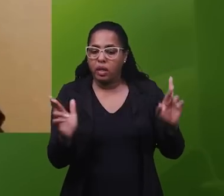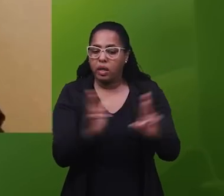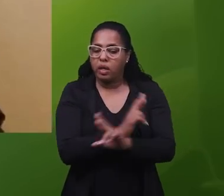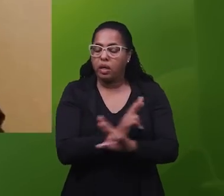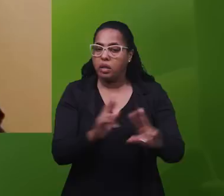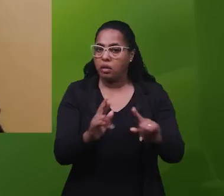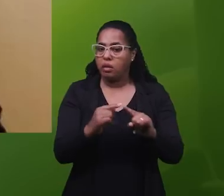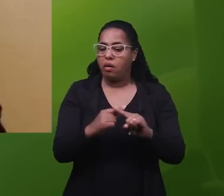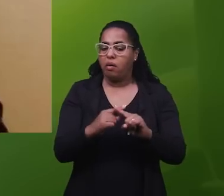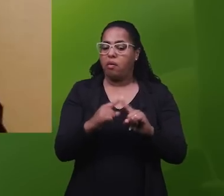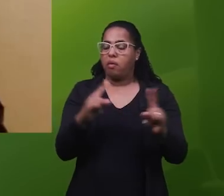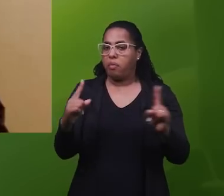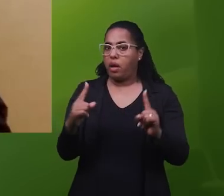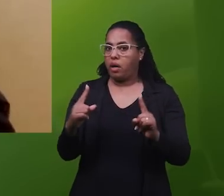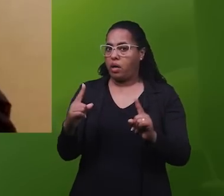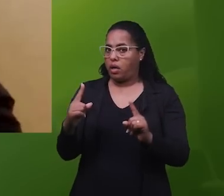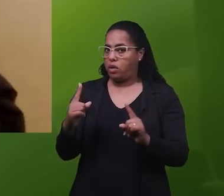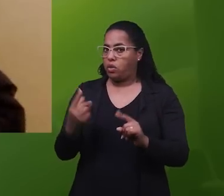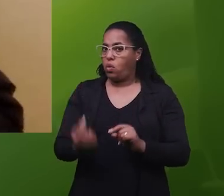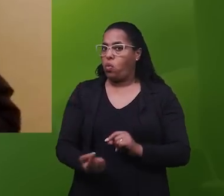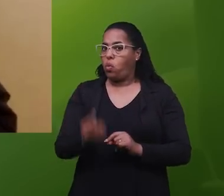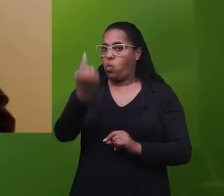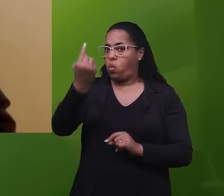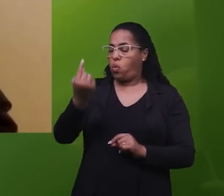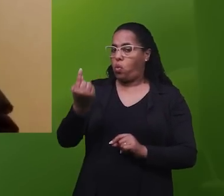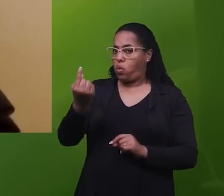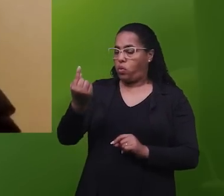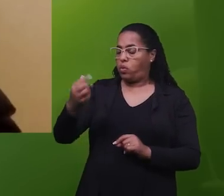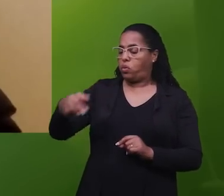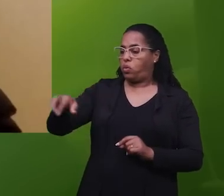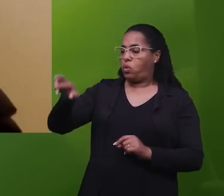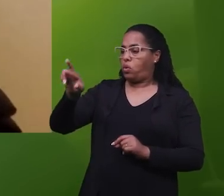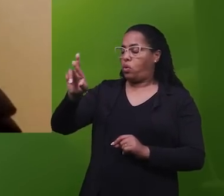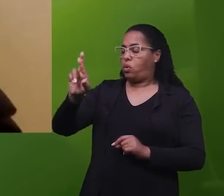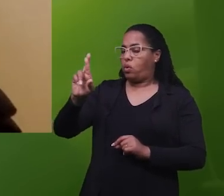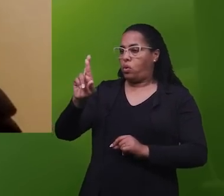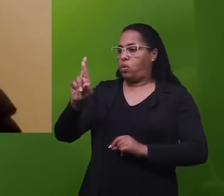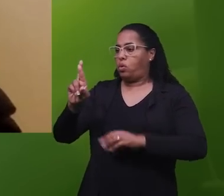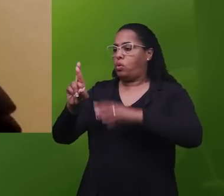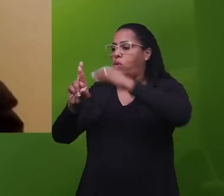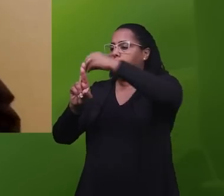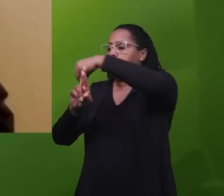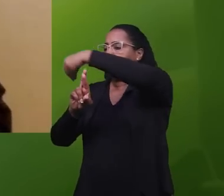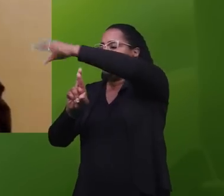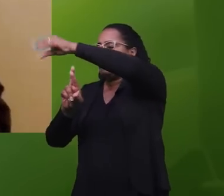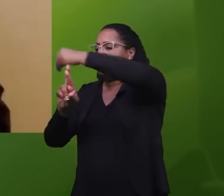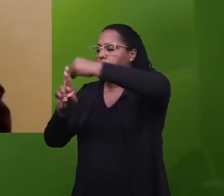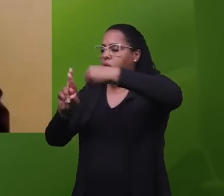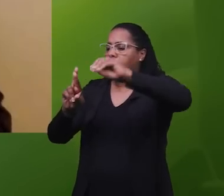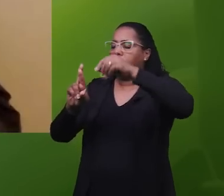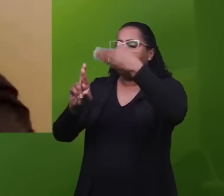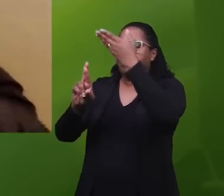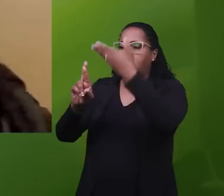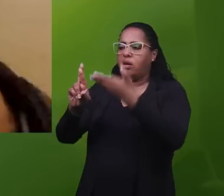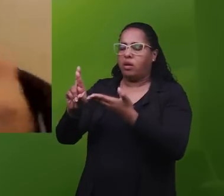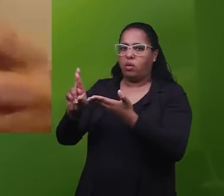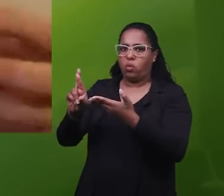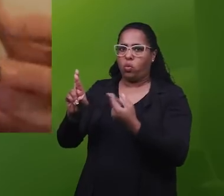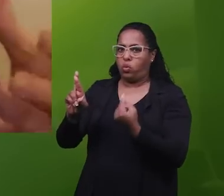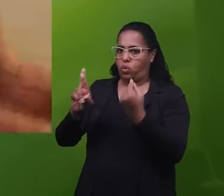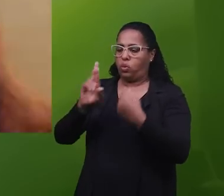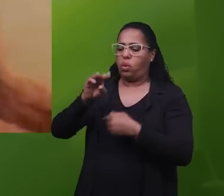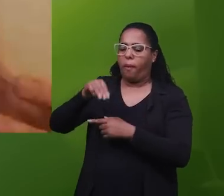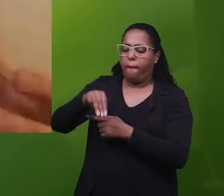divino. Mas se o único mediador não for Jesus, se não houver